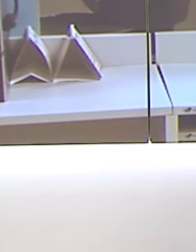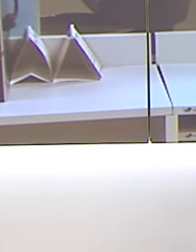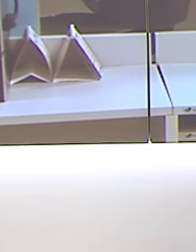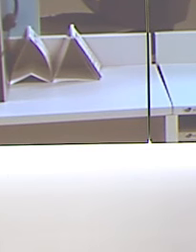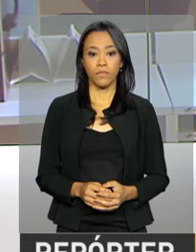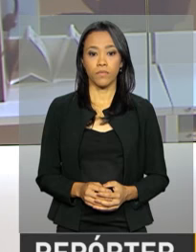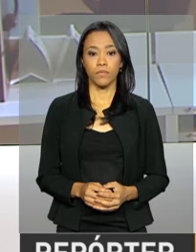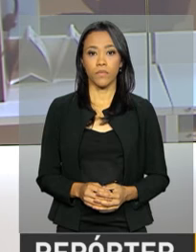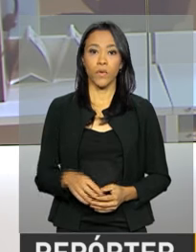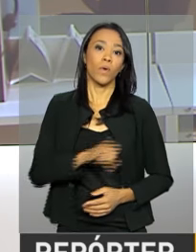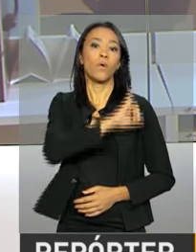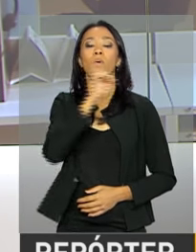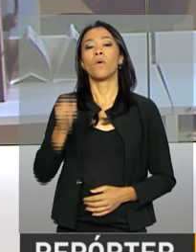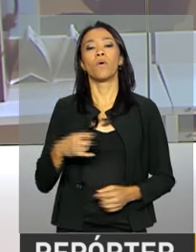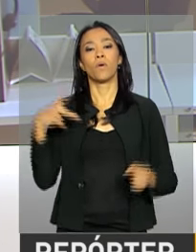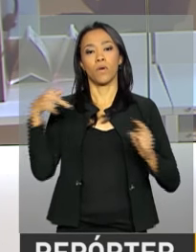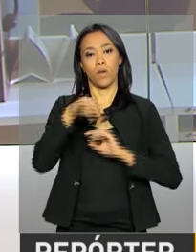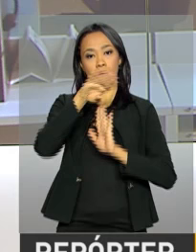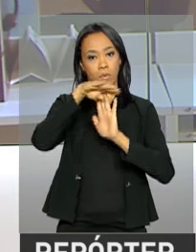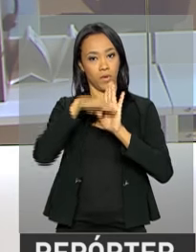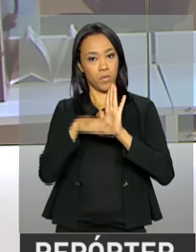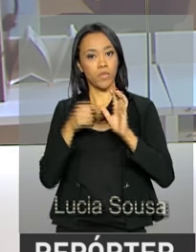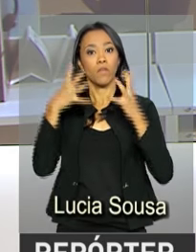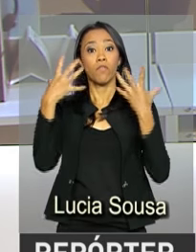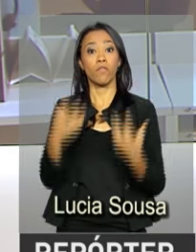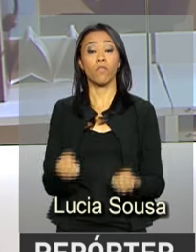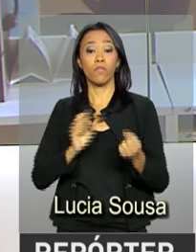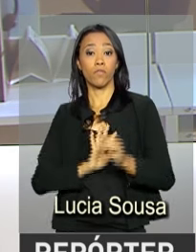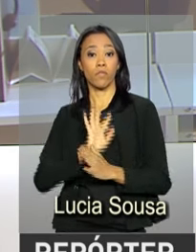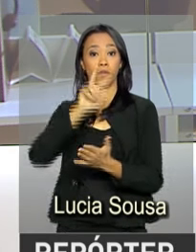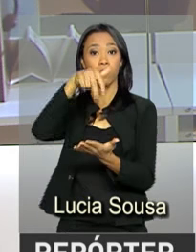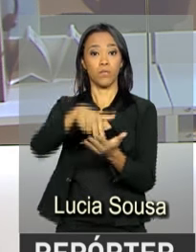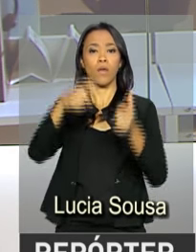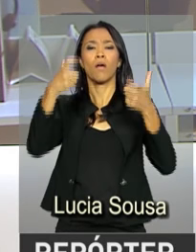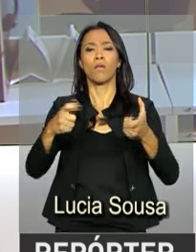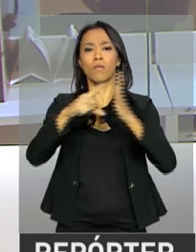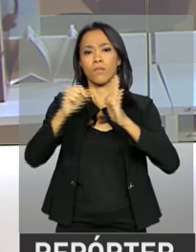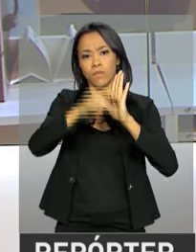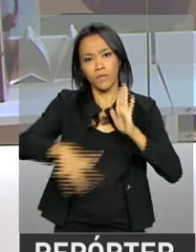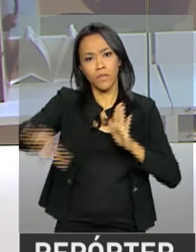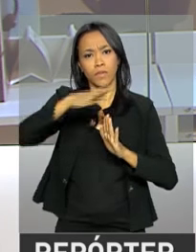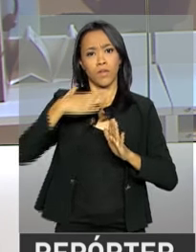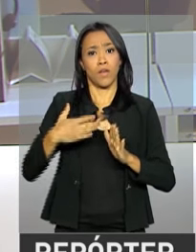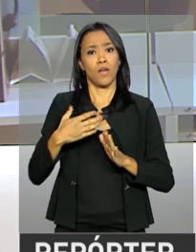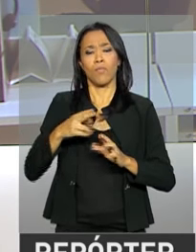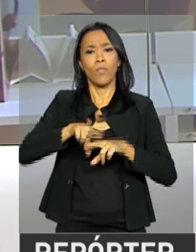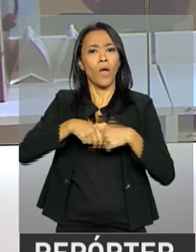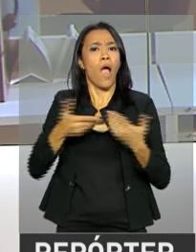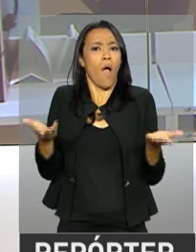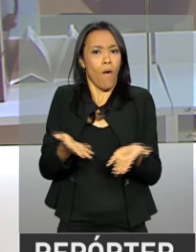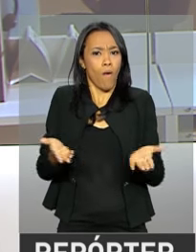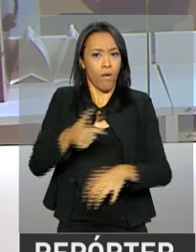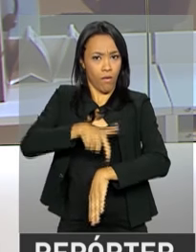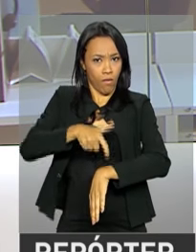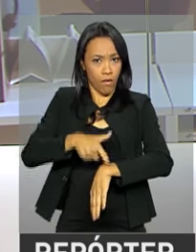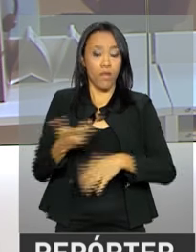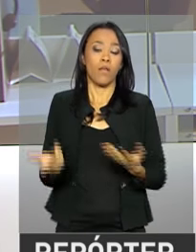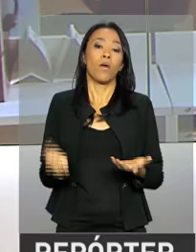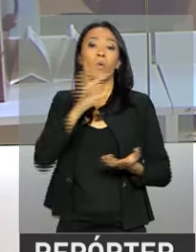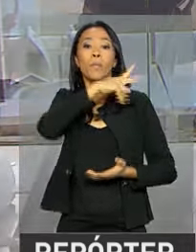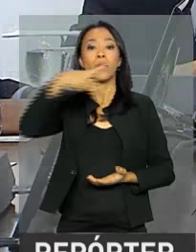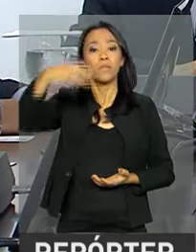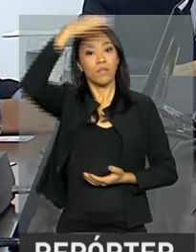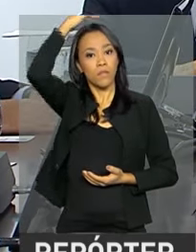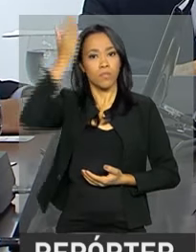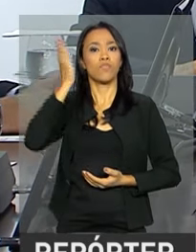olá interrompemos a nossa programação e vamos direto ao palácio do planalto porque neste momento o presidente michel temer está reunido